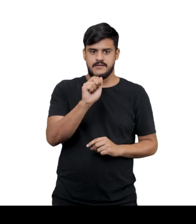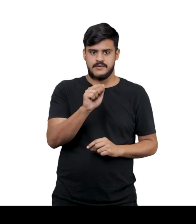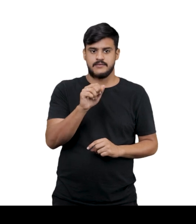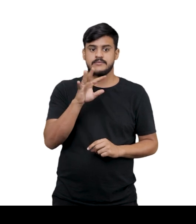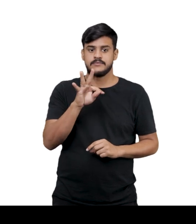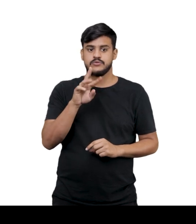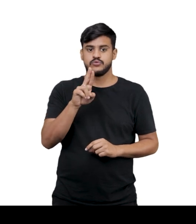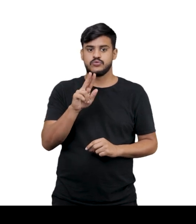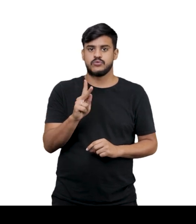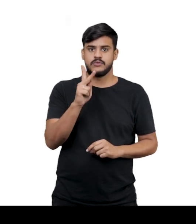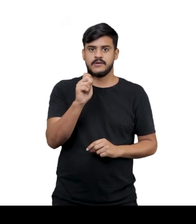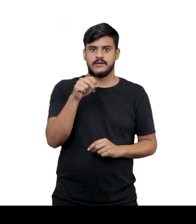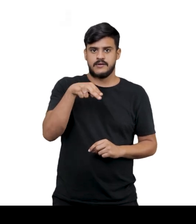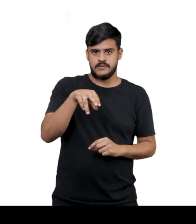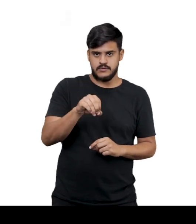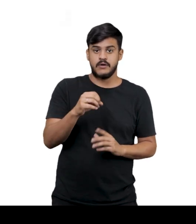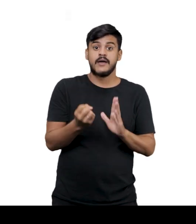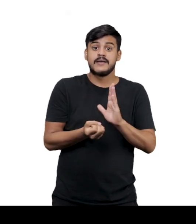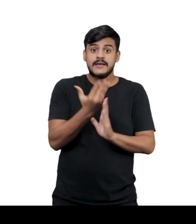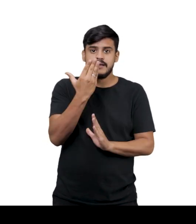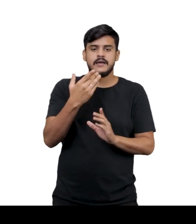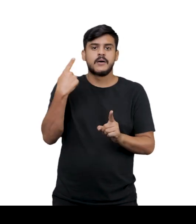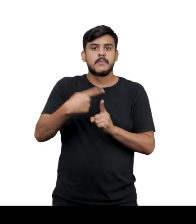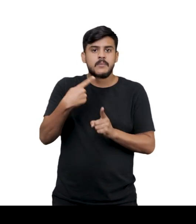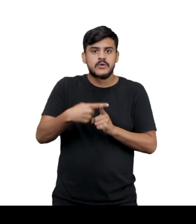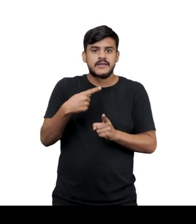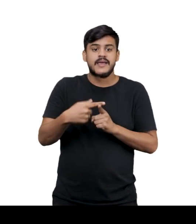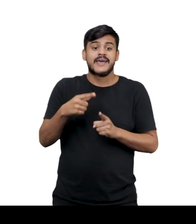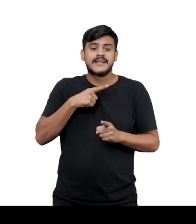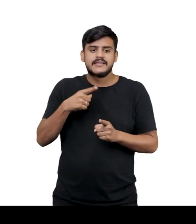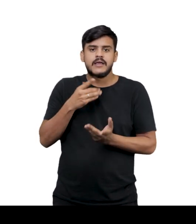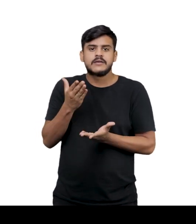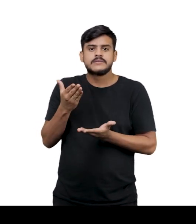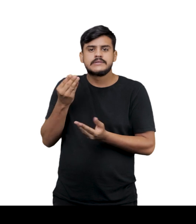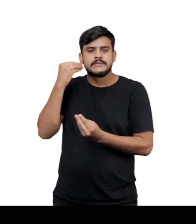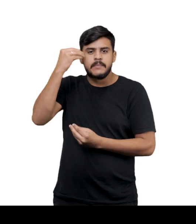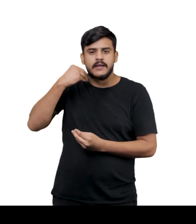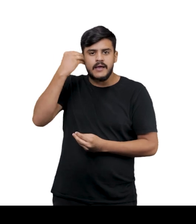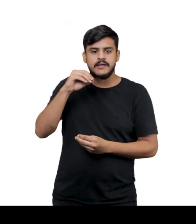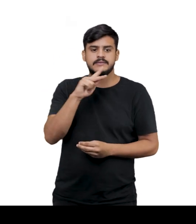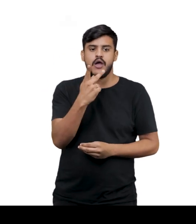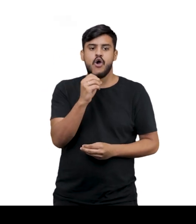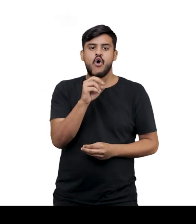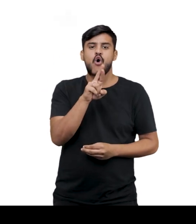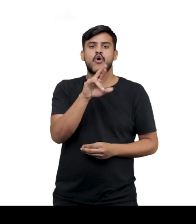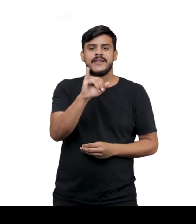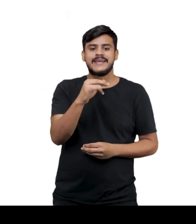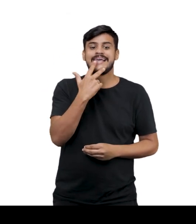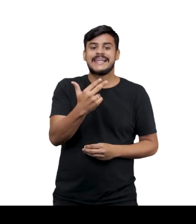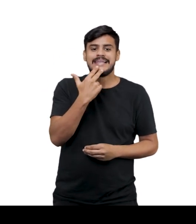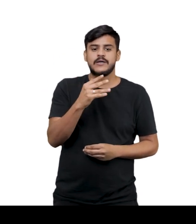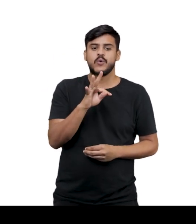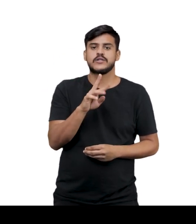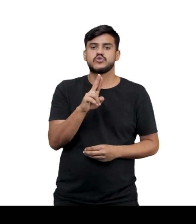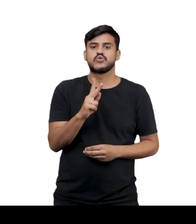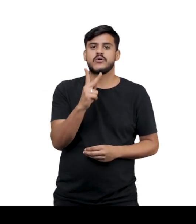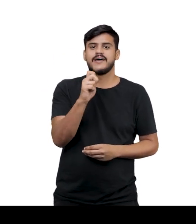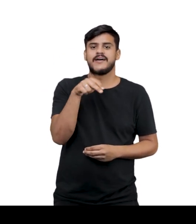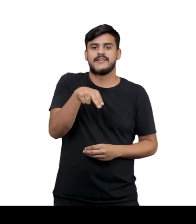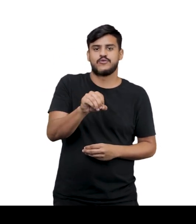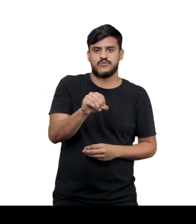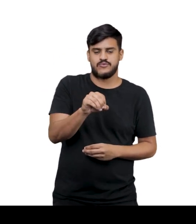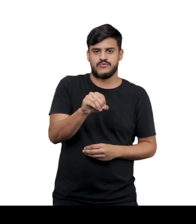Tucano, cria obras a partir de profundas experiências pessoais com o Hori, termo da língua